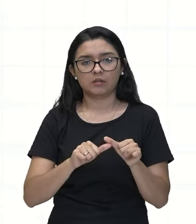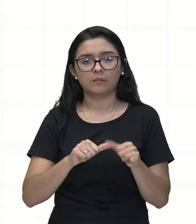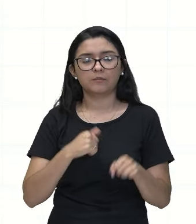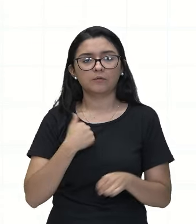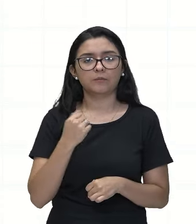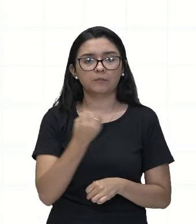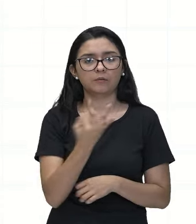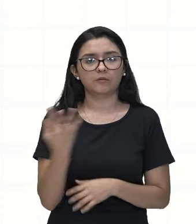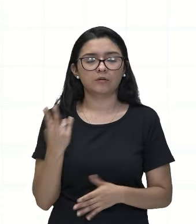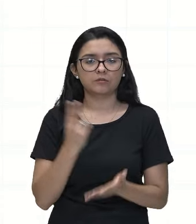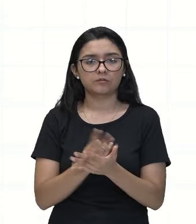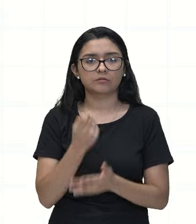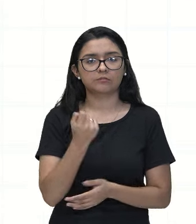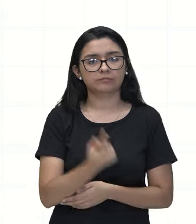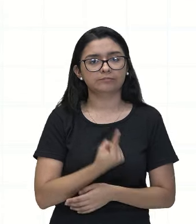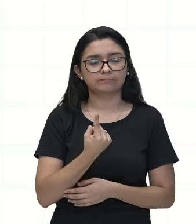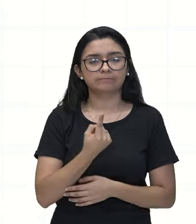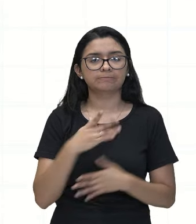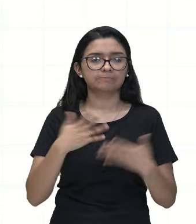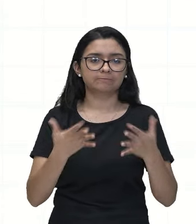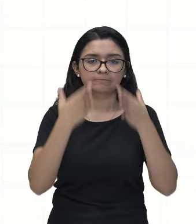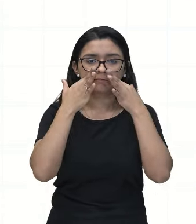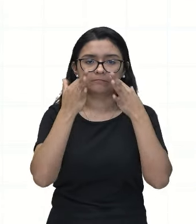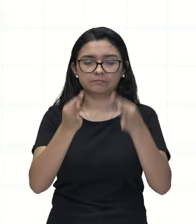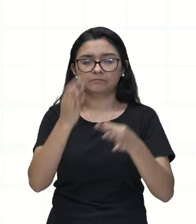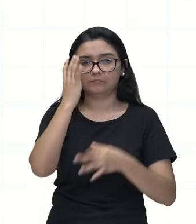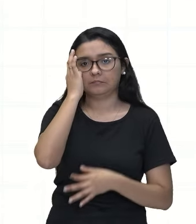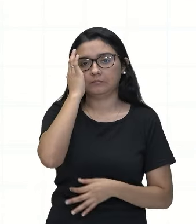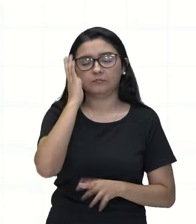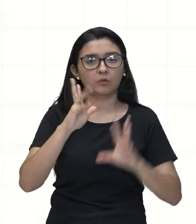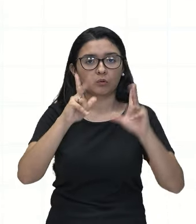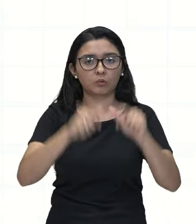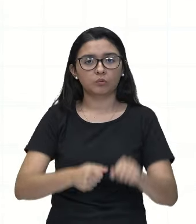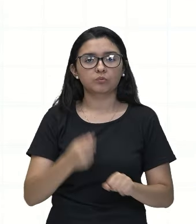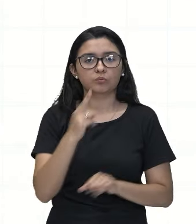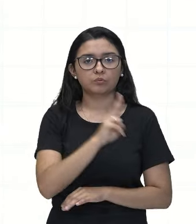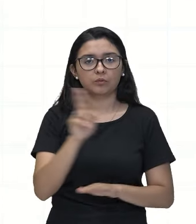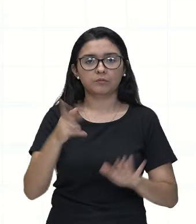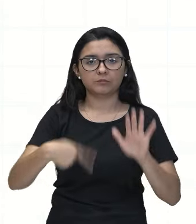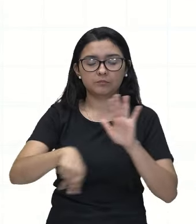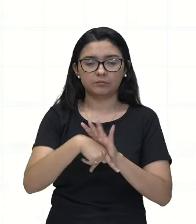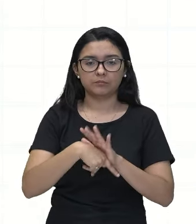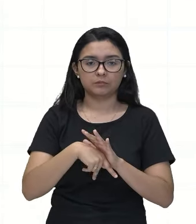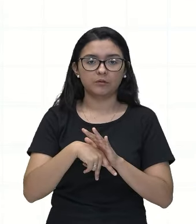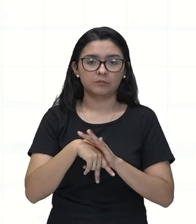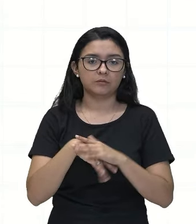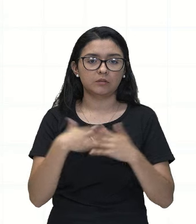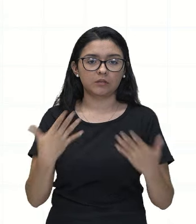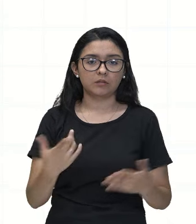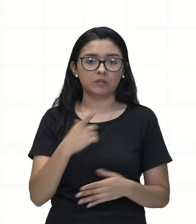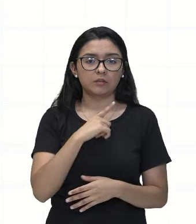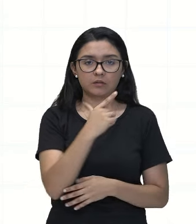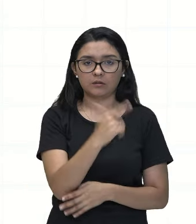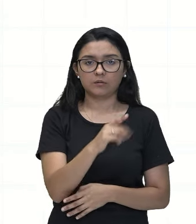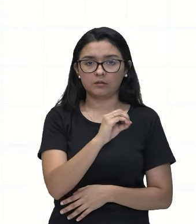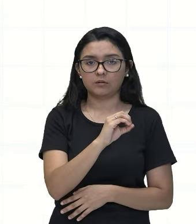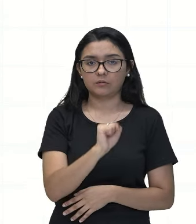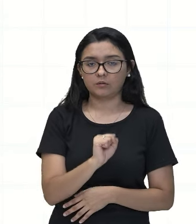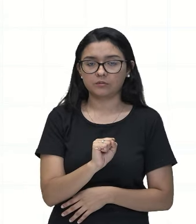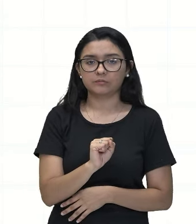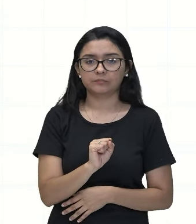singular tá então presta bem atenção todos os nomes próprios que não aceitarem o